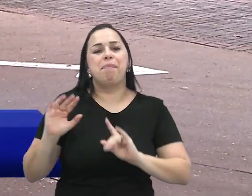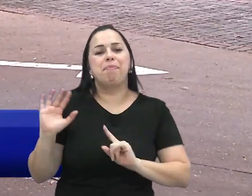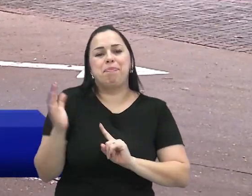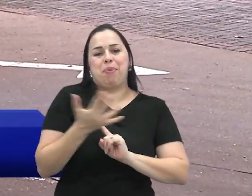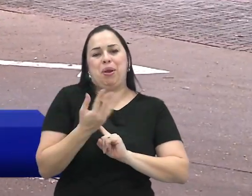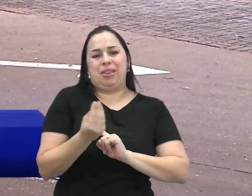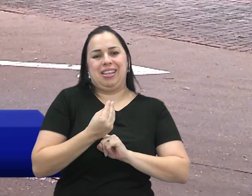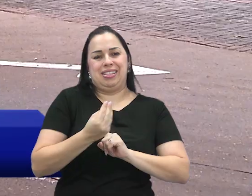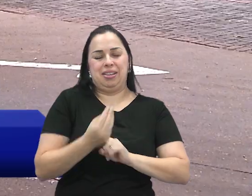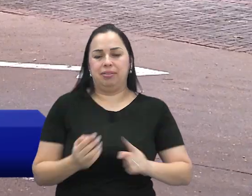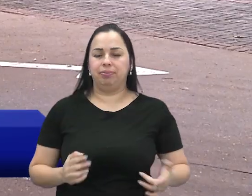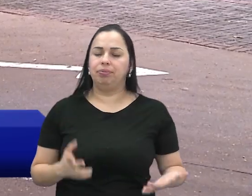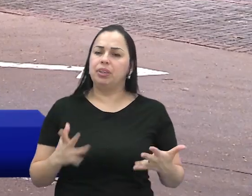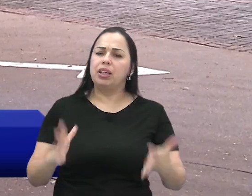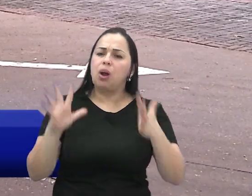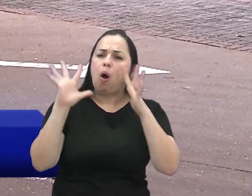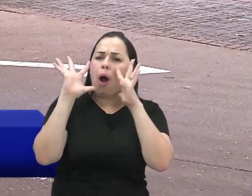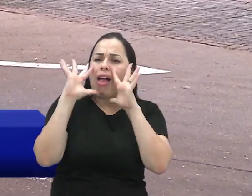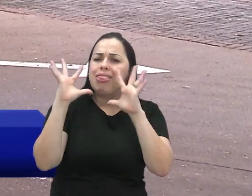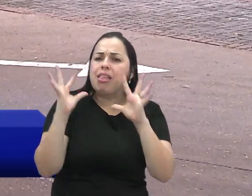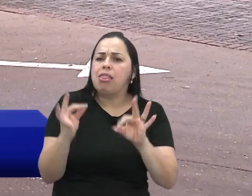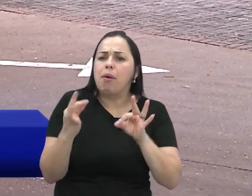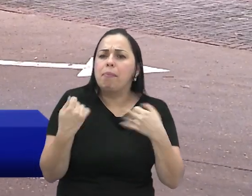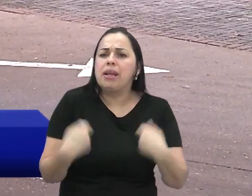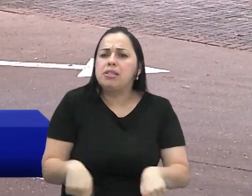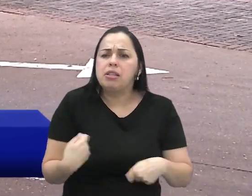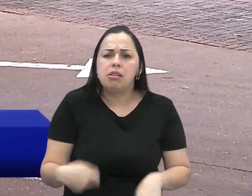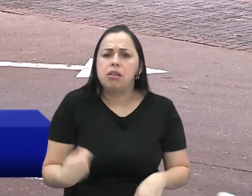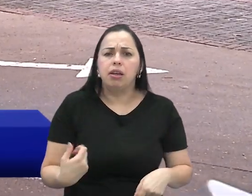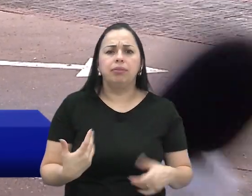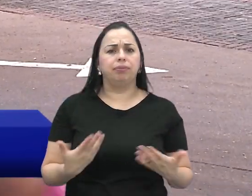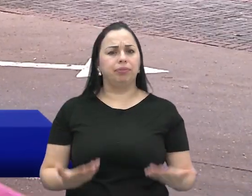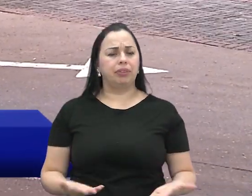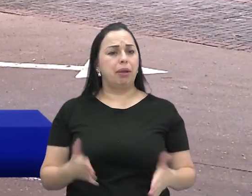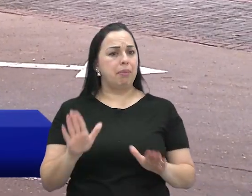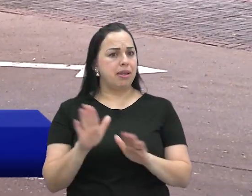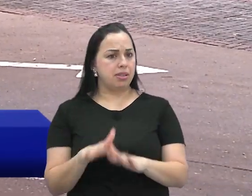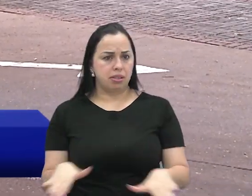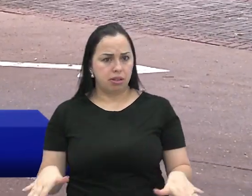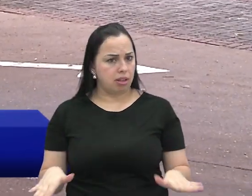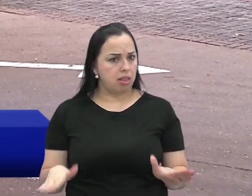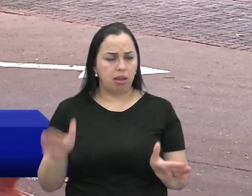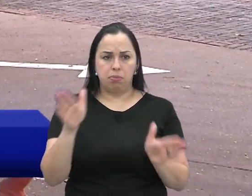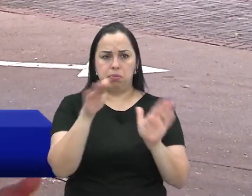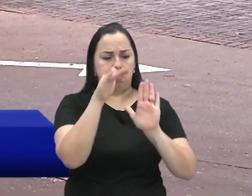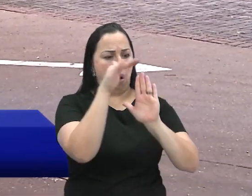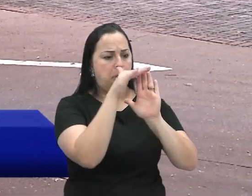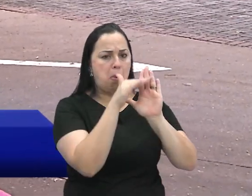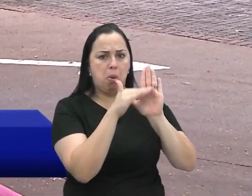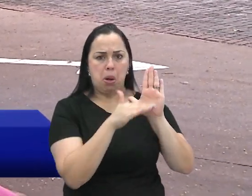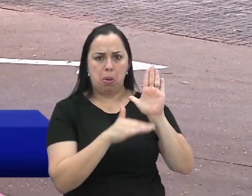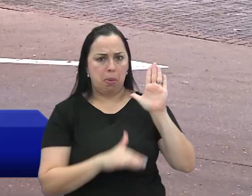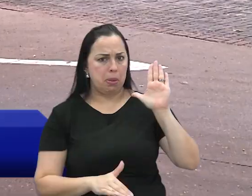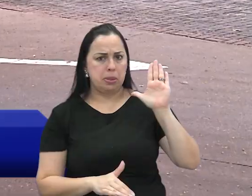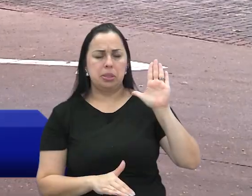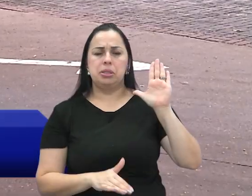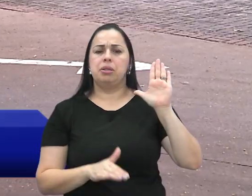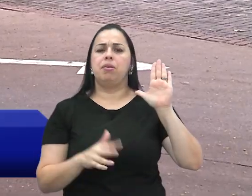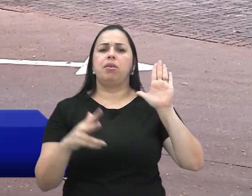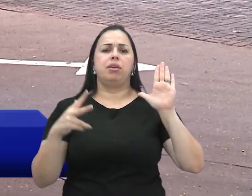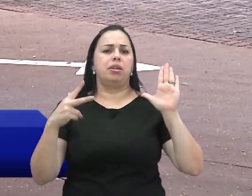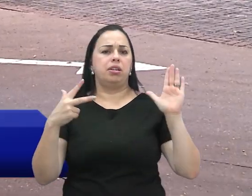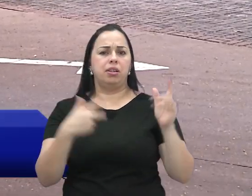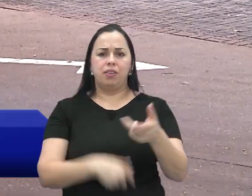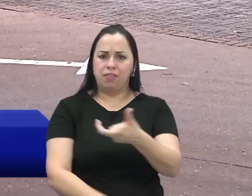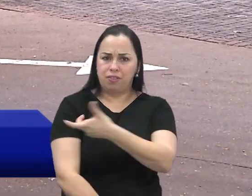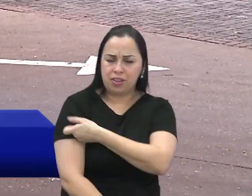E quais são as vacinas que as pessoas devem ficar atentas para atualizar a carteira de vacinação? Então, para a criança tem um calendário enorme, você tem que